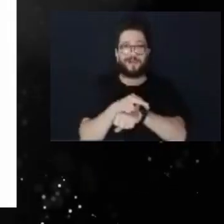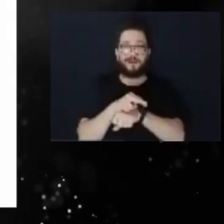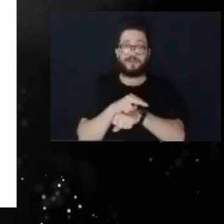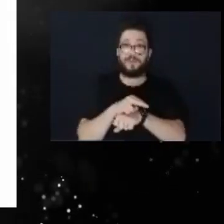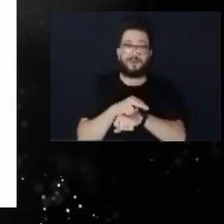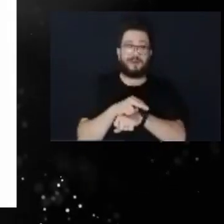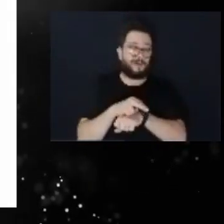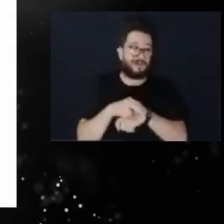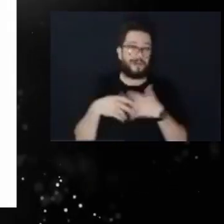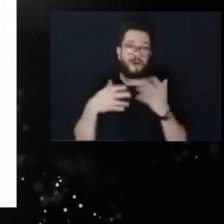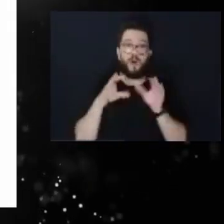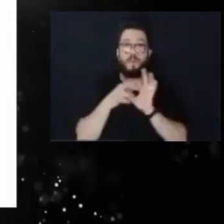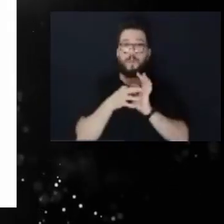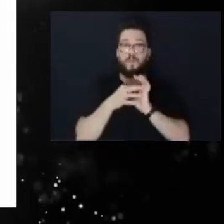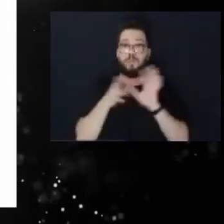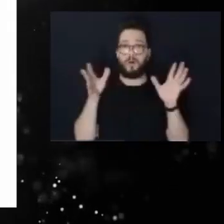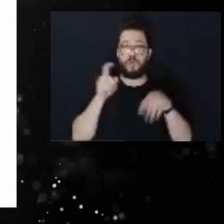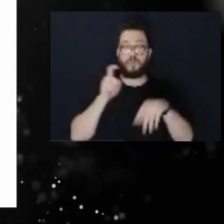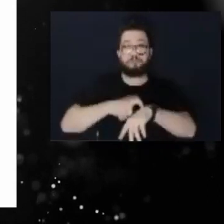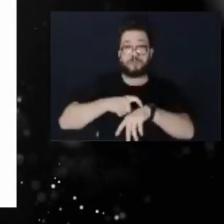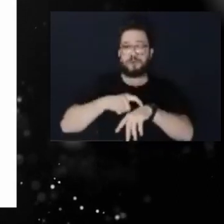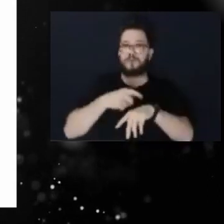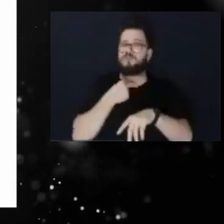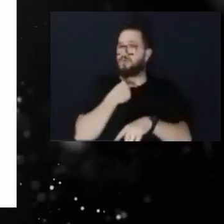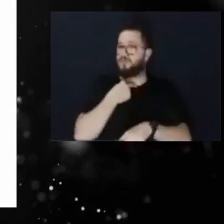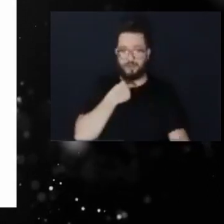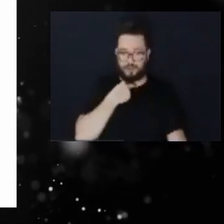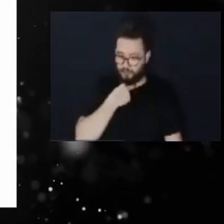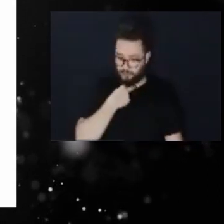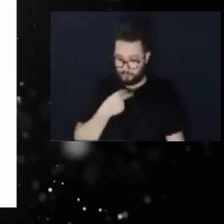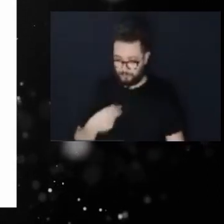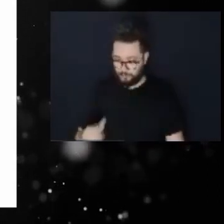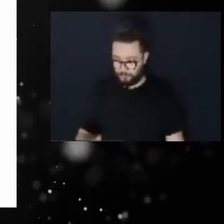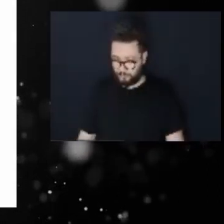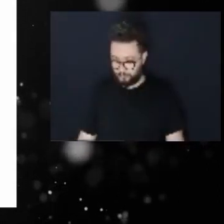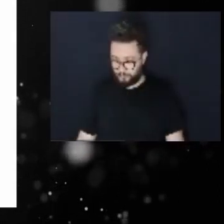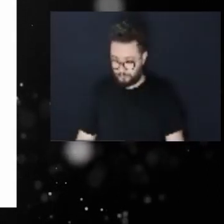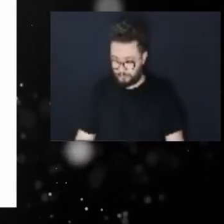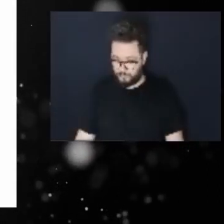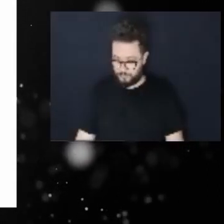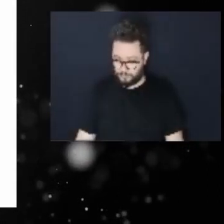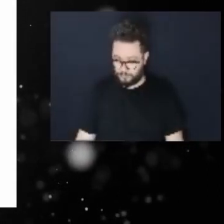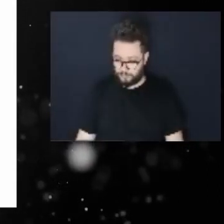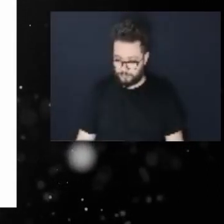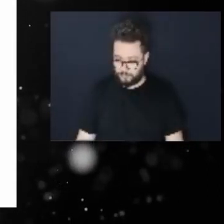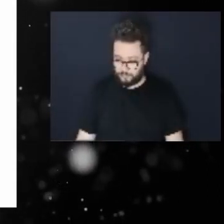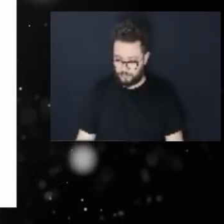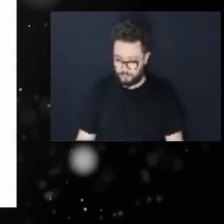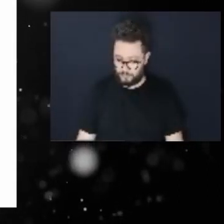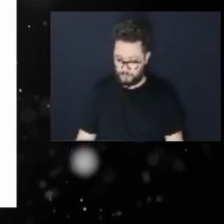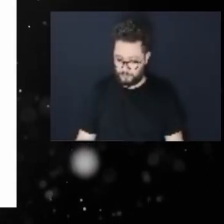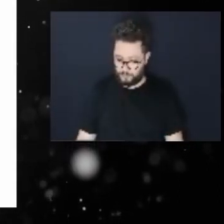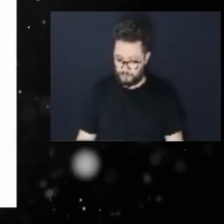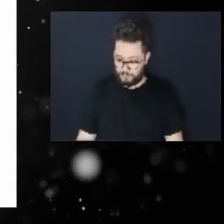aumentar a circulação urbana nos municípios. Por fim, eu gostaria de recomendar esses